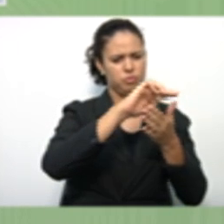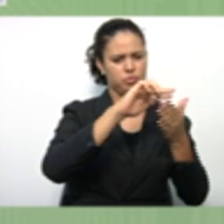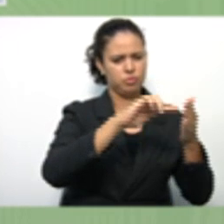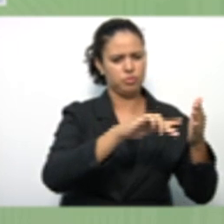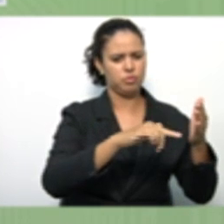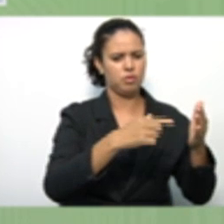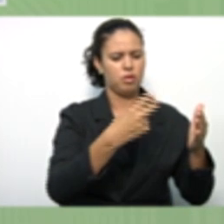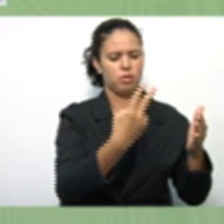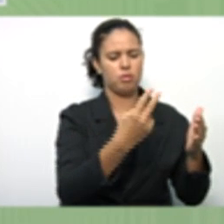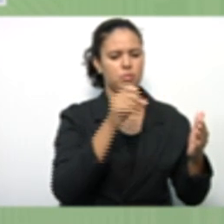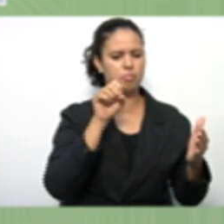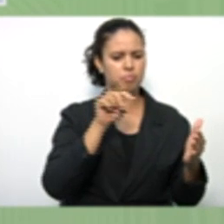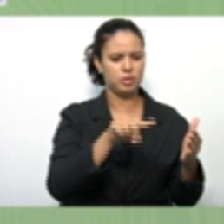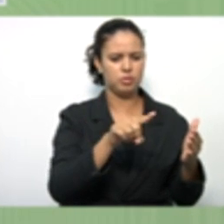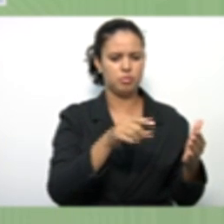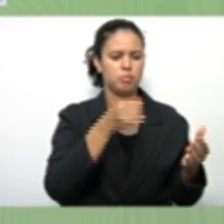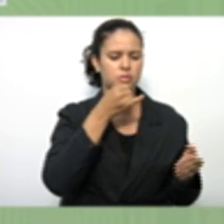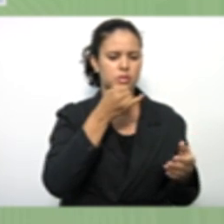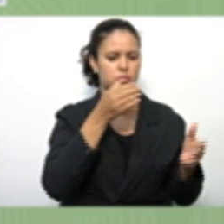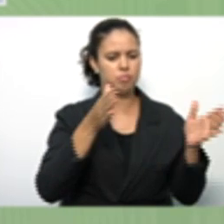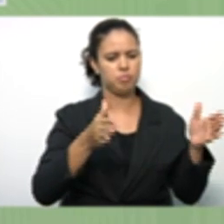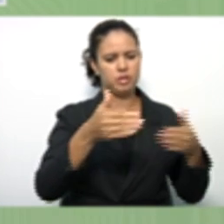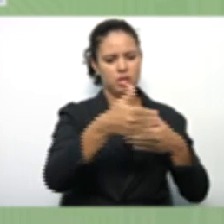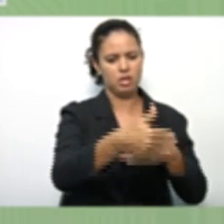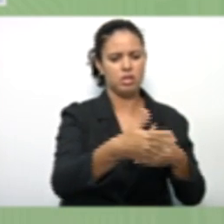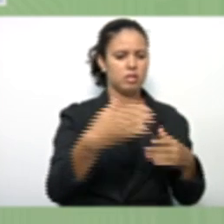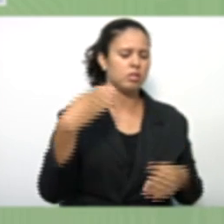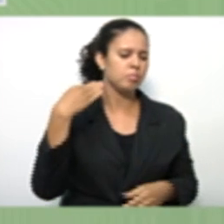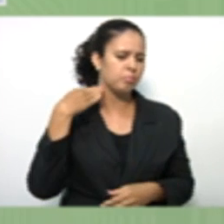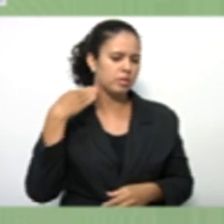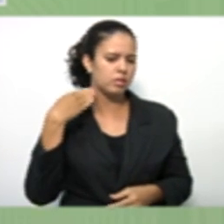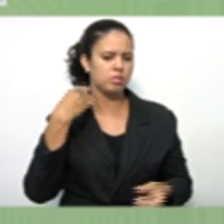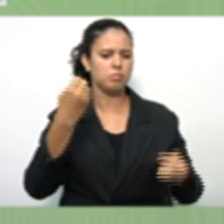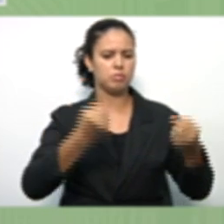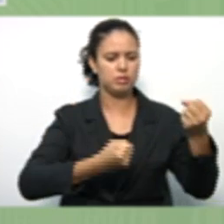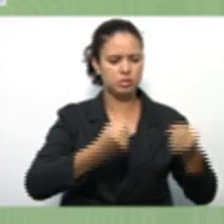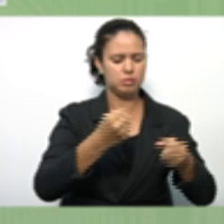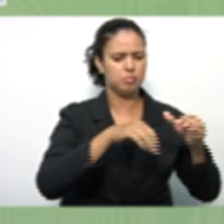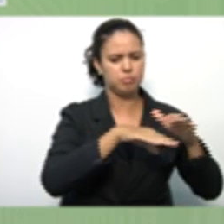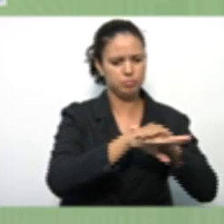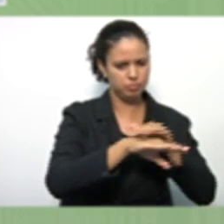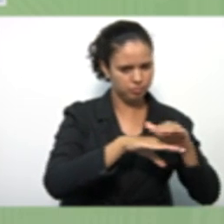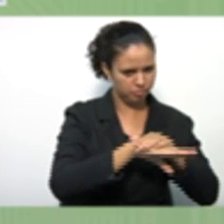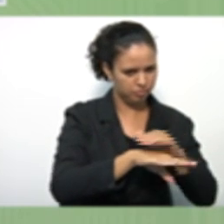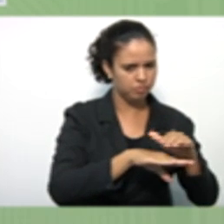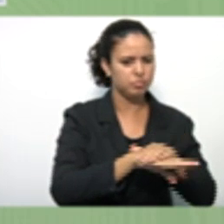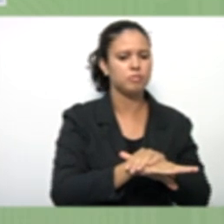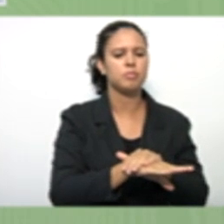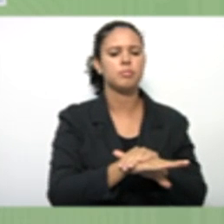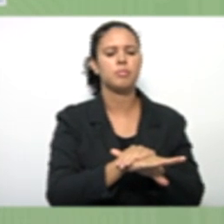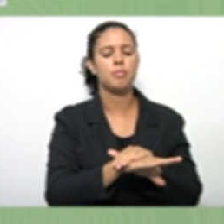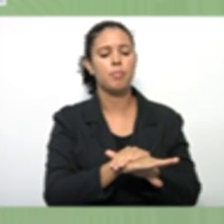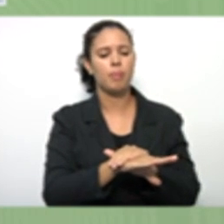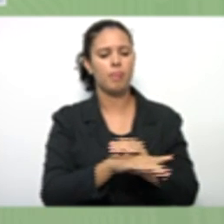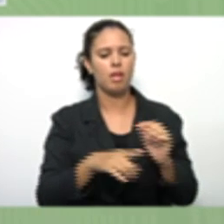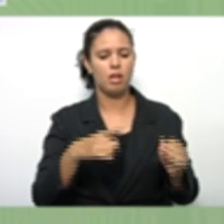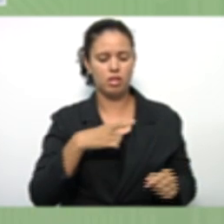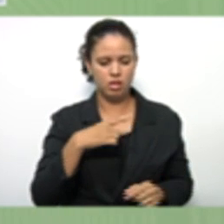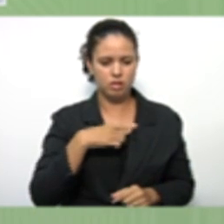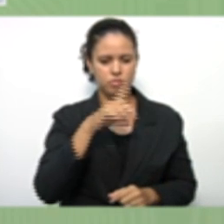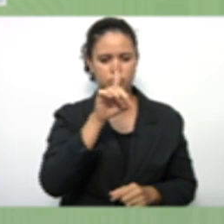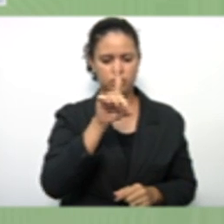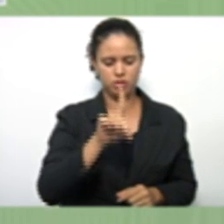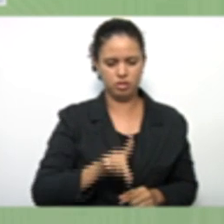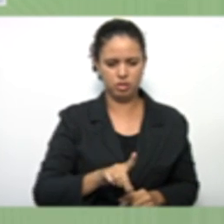temos caixa, bancos, veículo e estoque, que representa os bens, né? Nós temos os direitos no valor